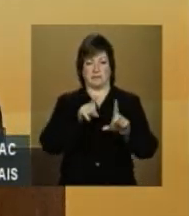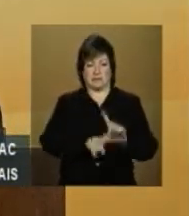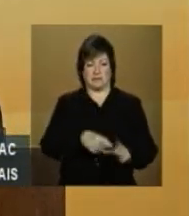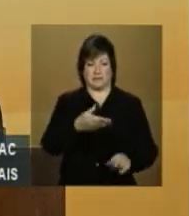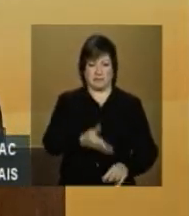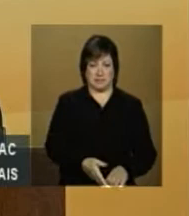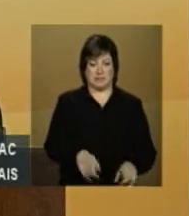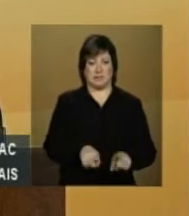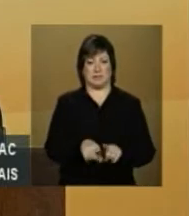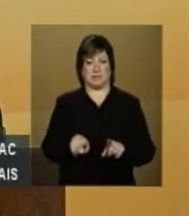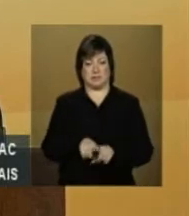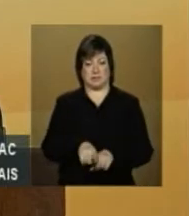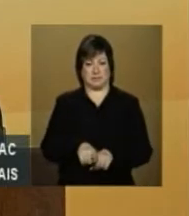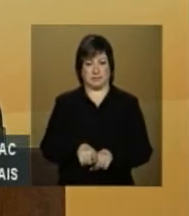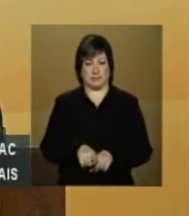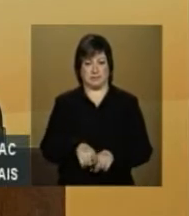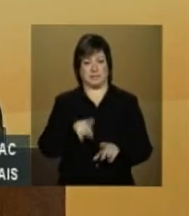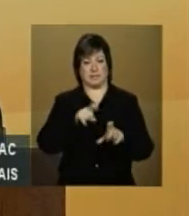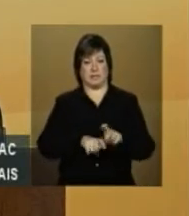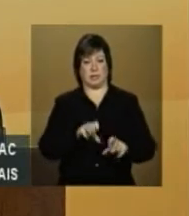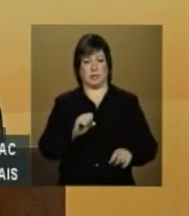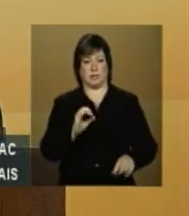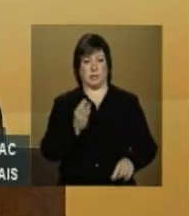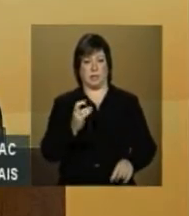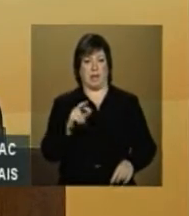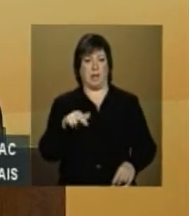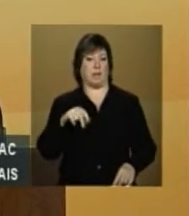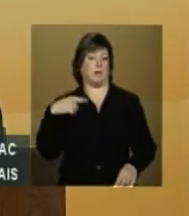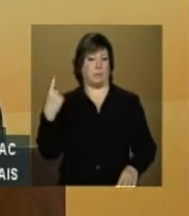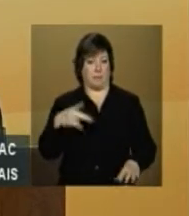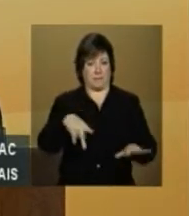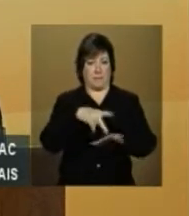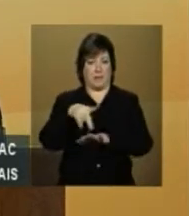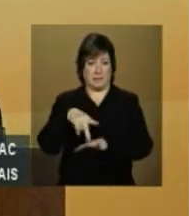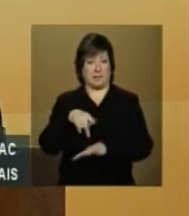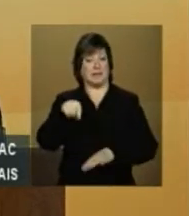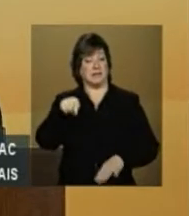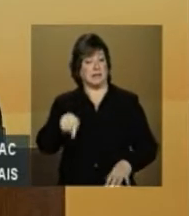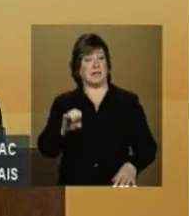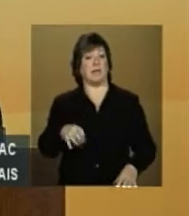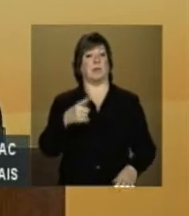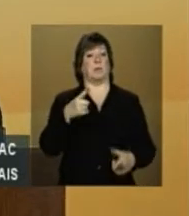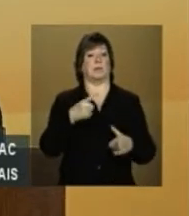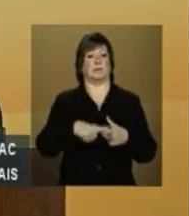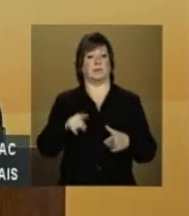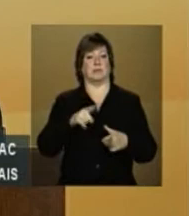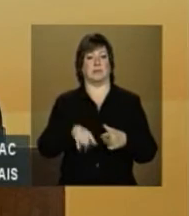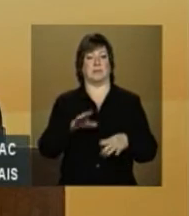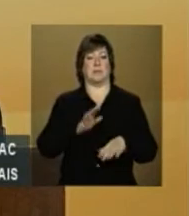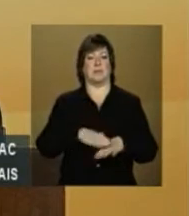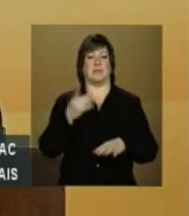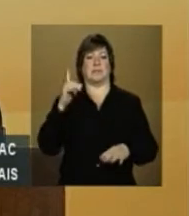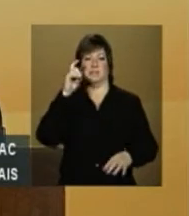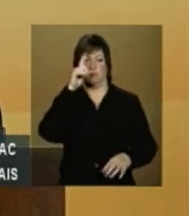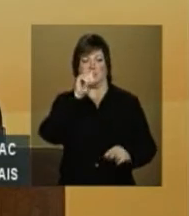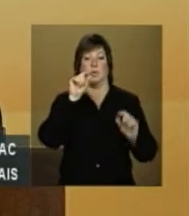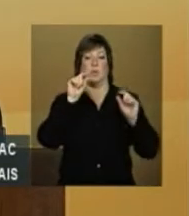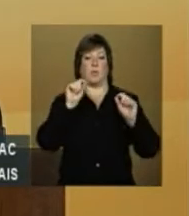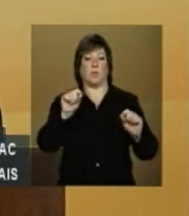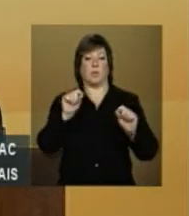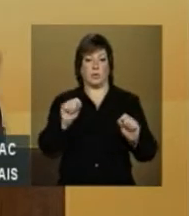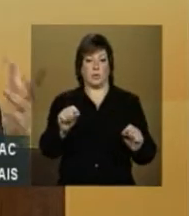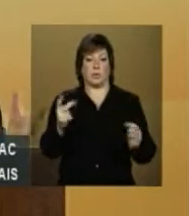crise da dívida soberana dos países, é uma situação mais complexa que aquela que